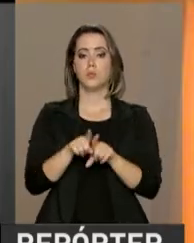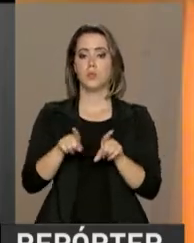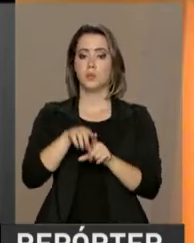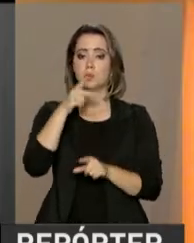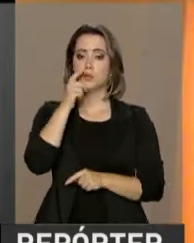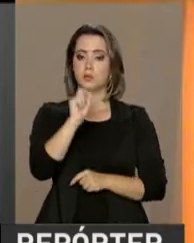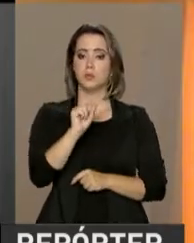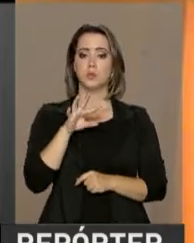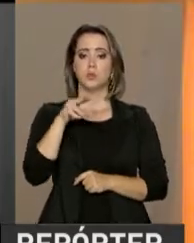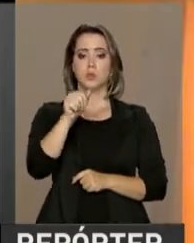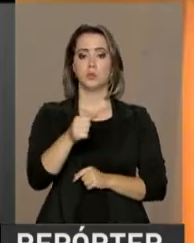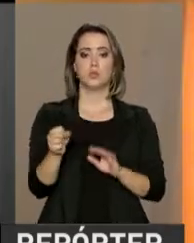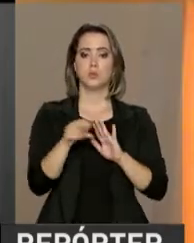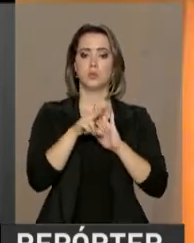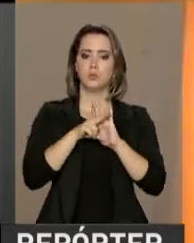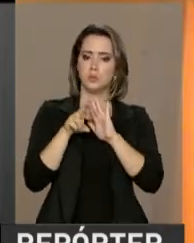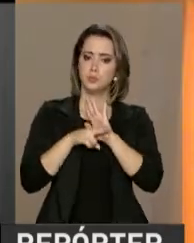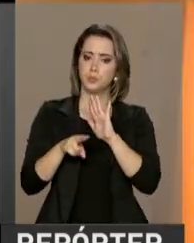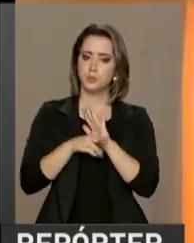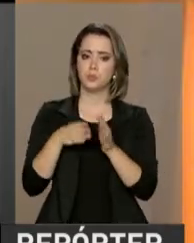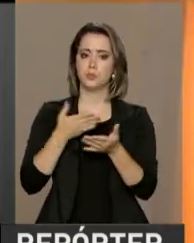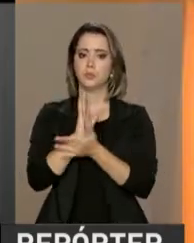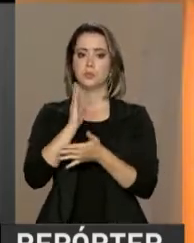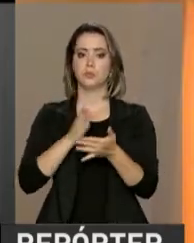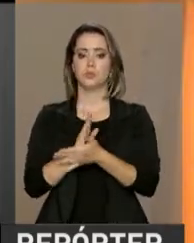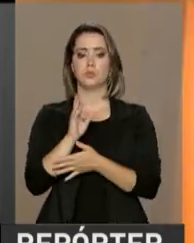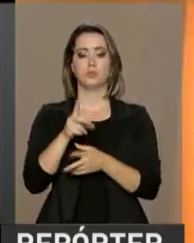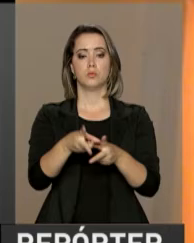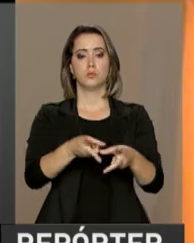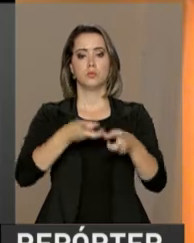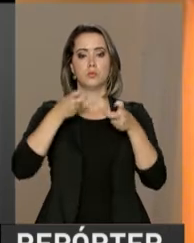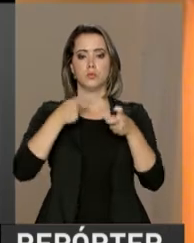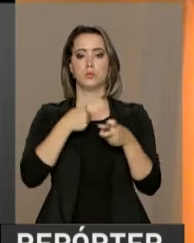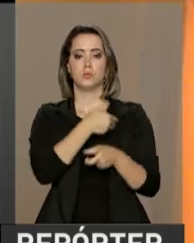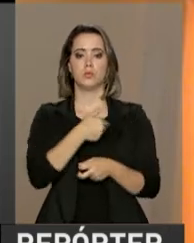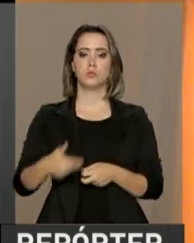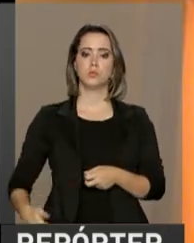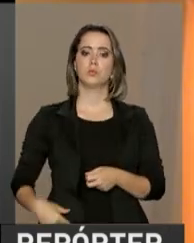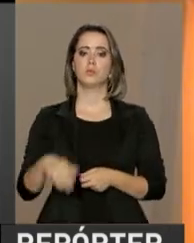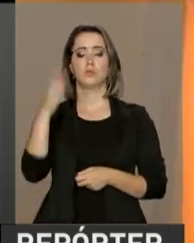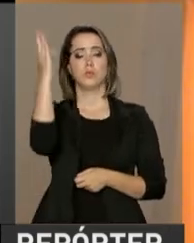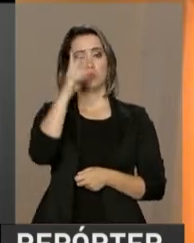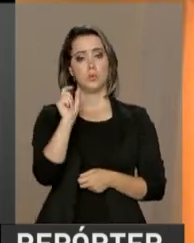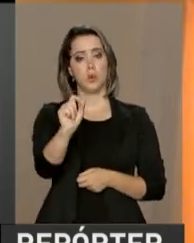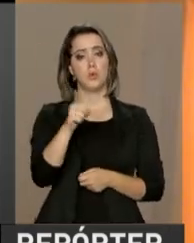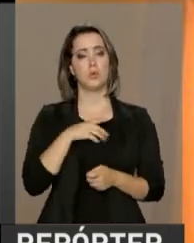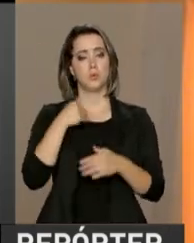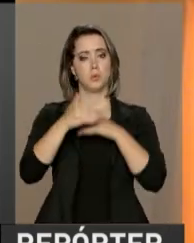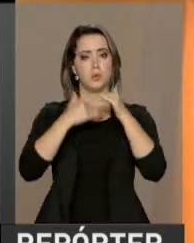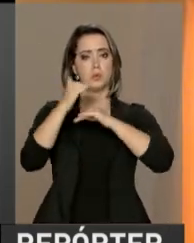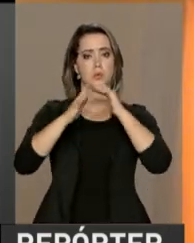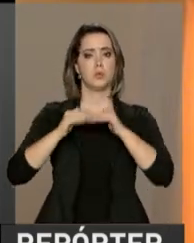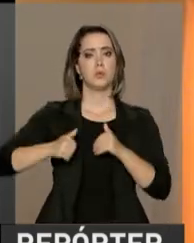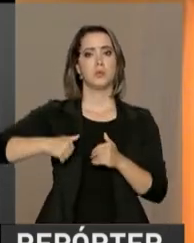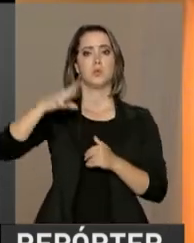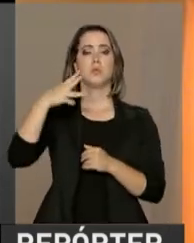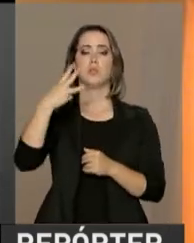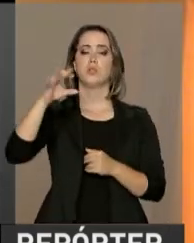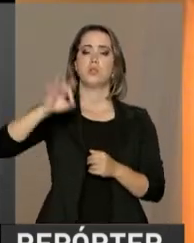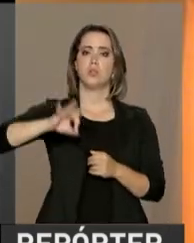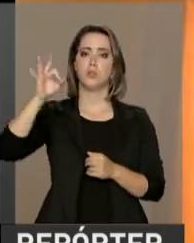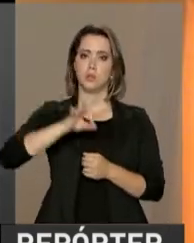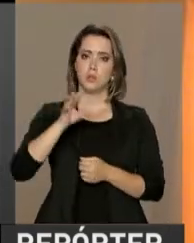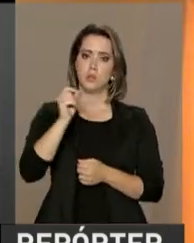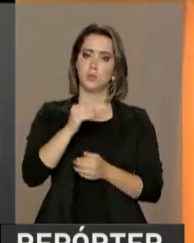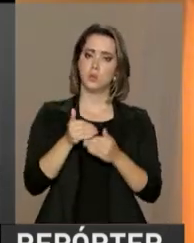disse que todas as reformas forem aprovados a expectativa do governo é que o brasil possa crescer acima de 3 por cento